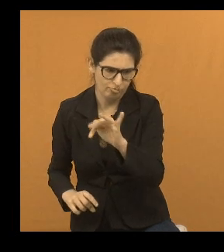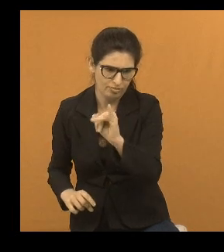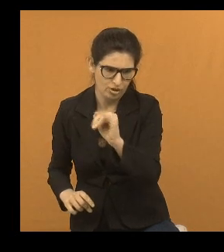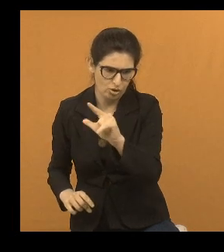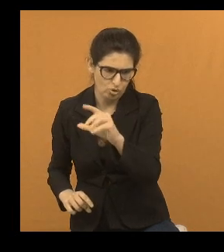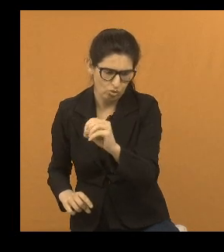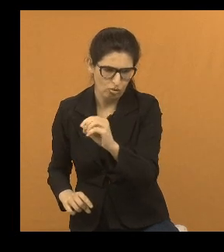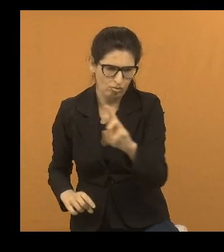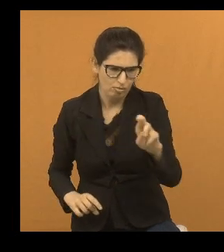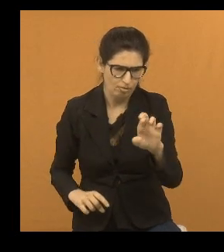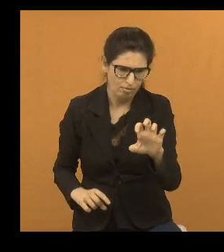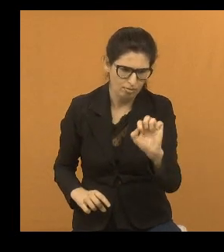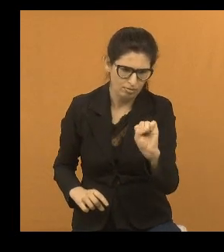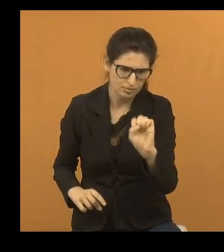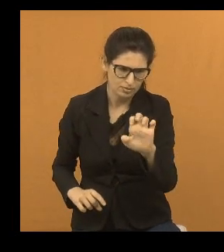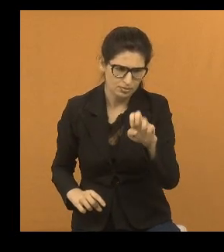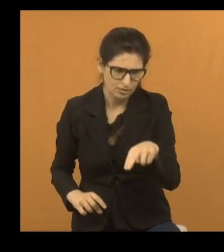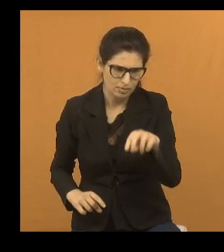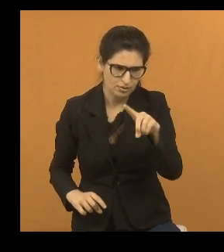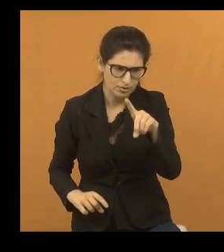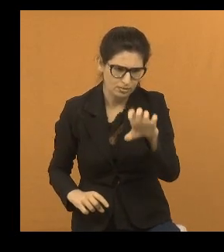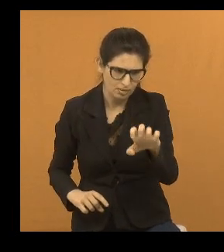de criação de corredor de desenvolvimento econômico.